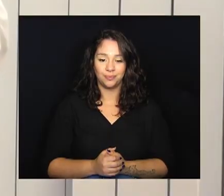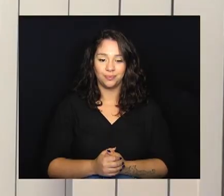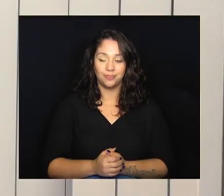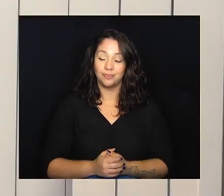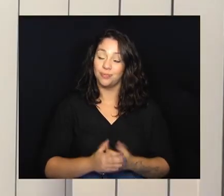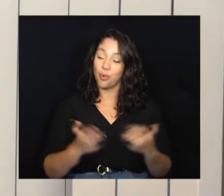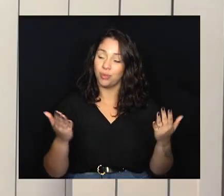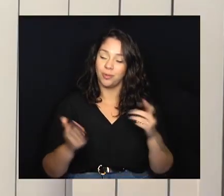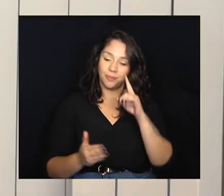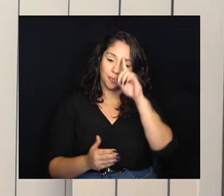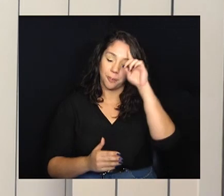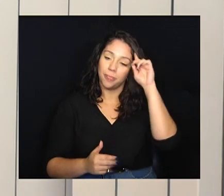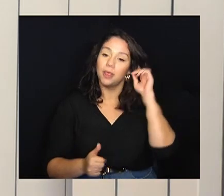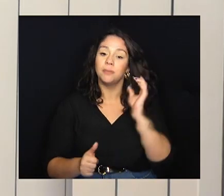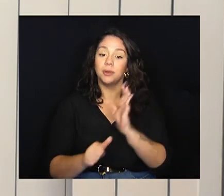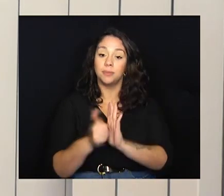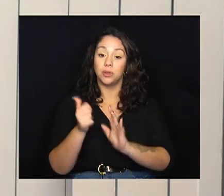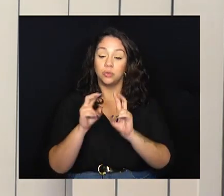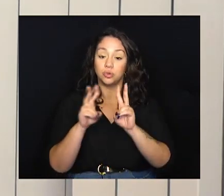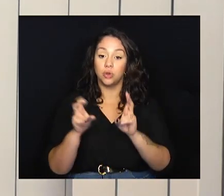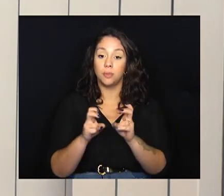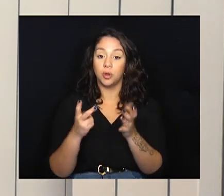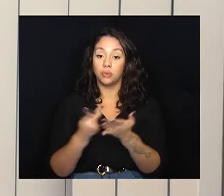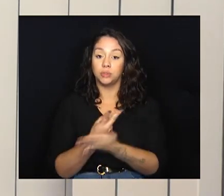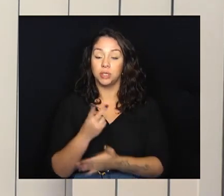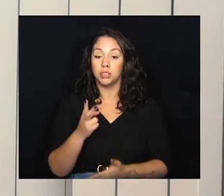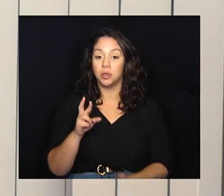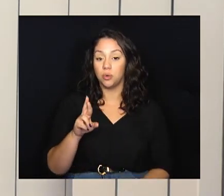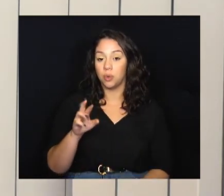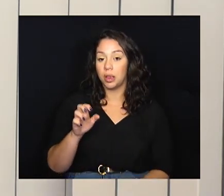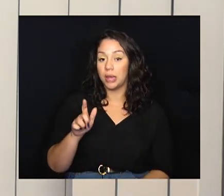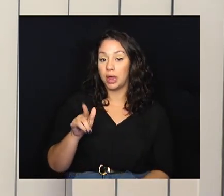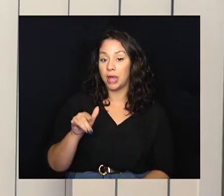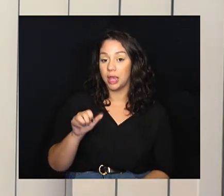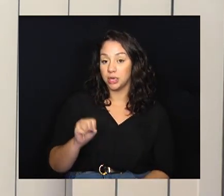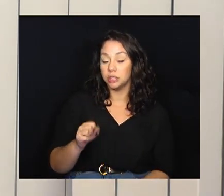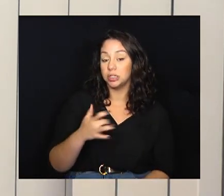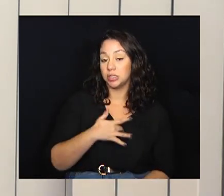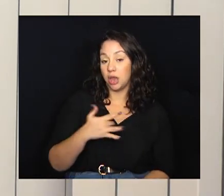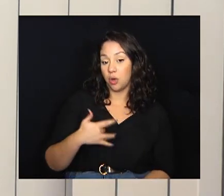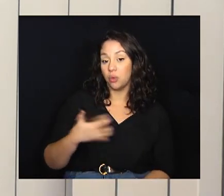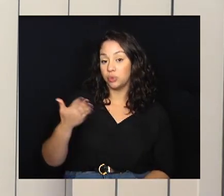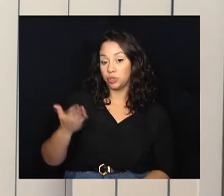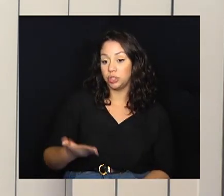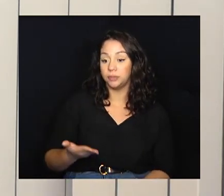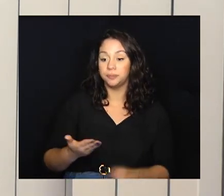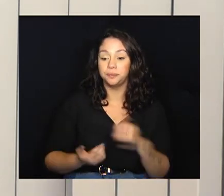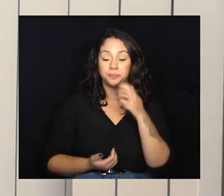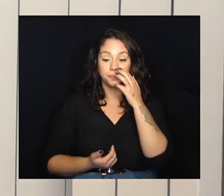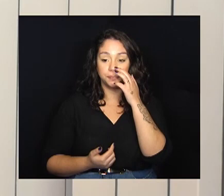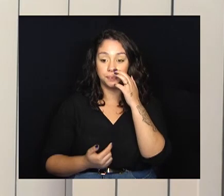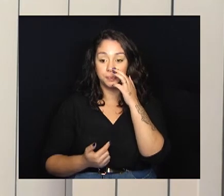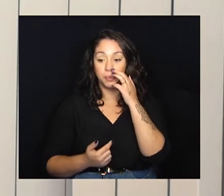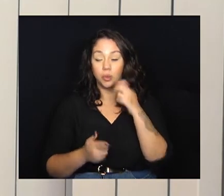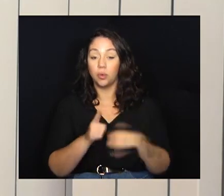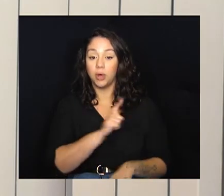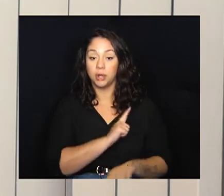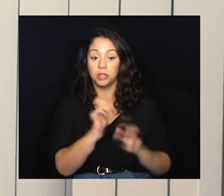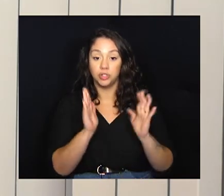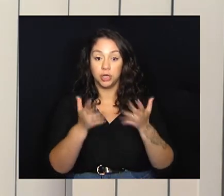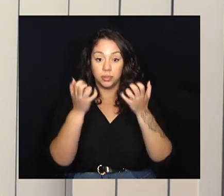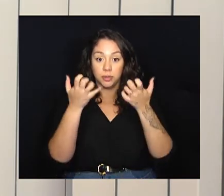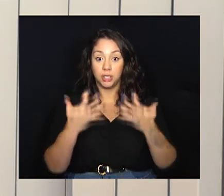bom primeiro sobre a situação do jogador bugrino né sobre a saúde do meio a Régis O Guarani se pronunciou